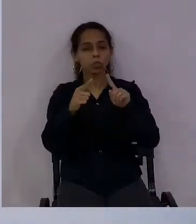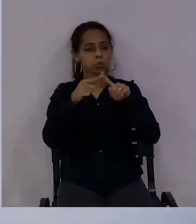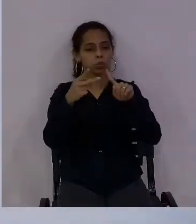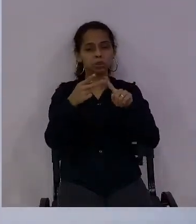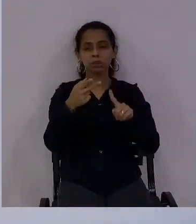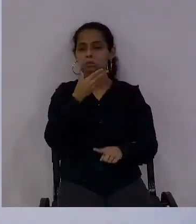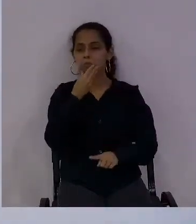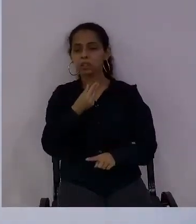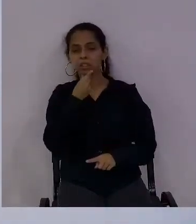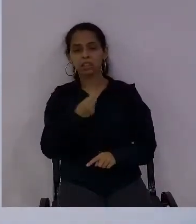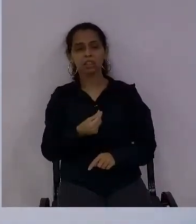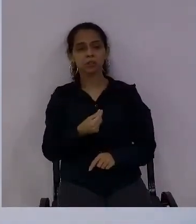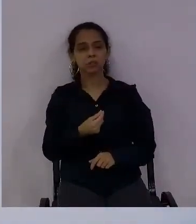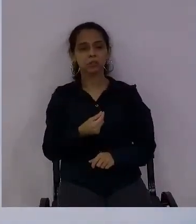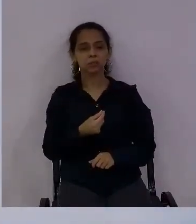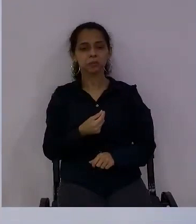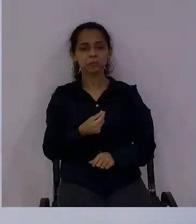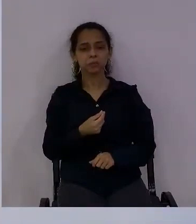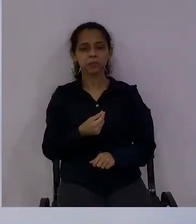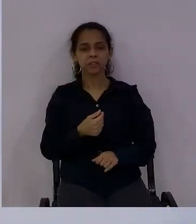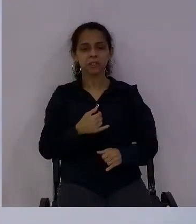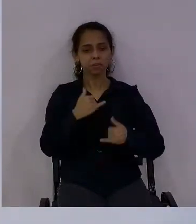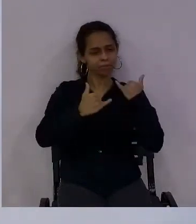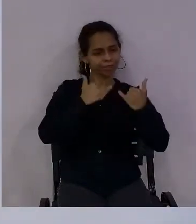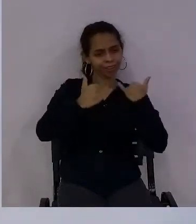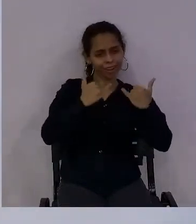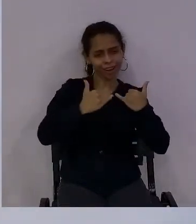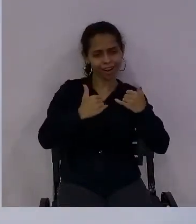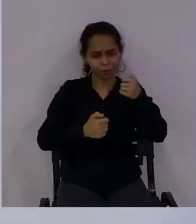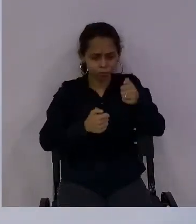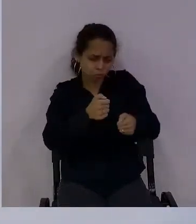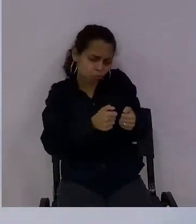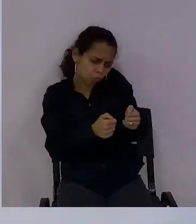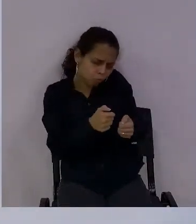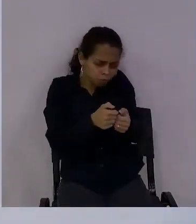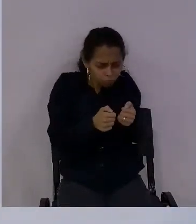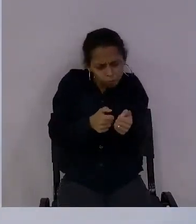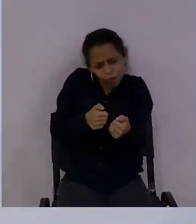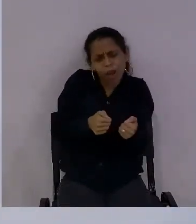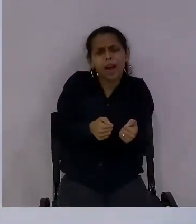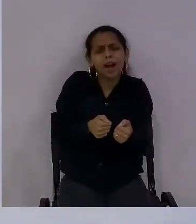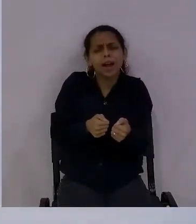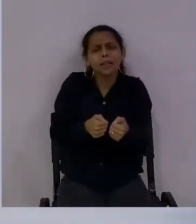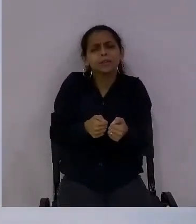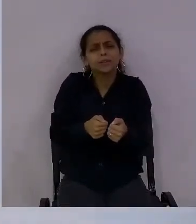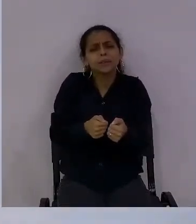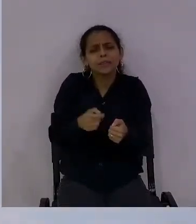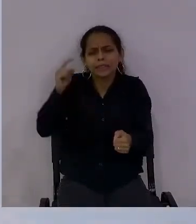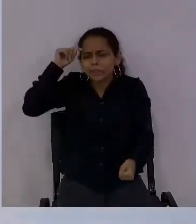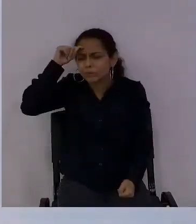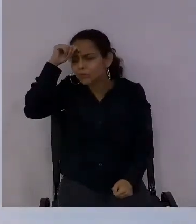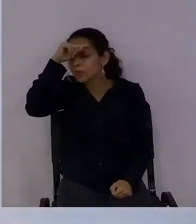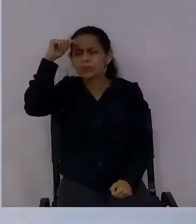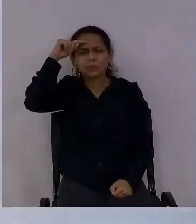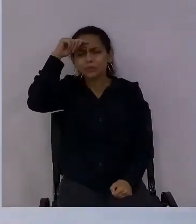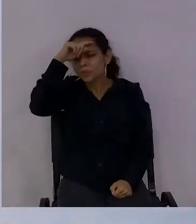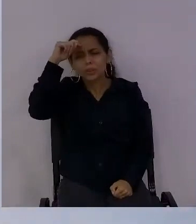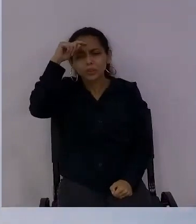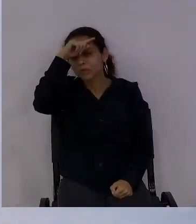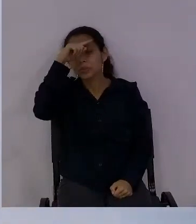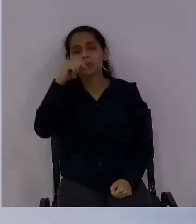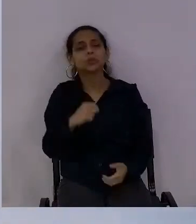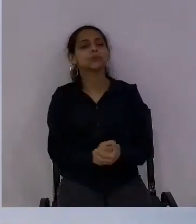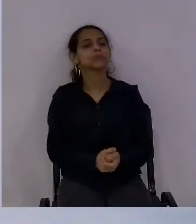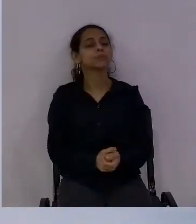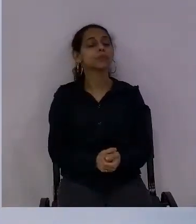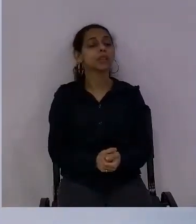aí entra uma fase no jogo que um que está com o controle na mão não passa de jeito nenhum. Aí chega de repente o irmão mais velho e fala: e aí, quer que eu